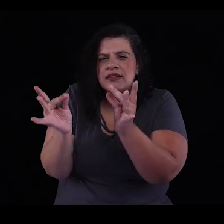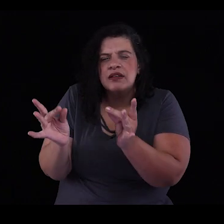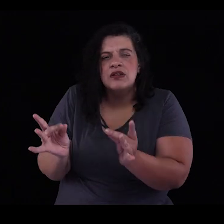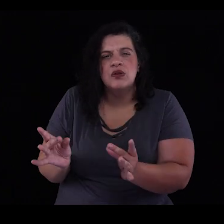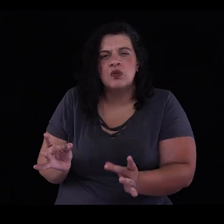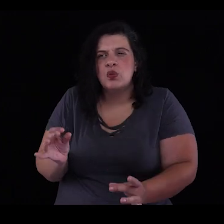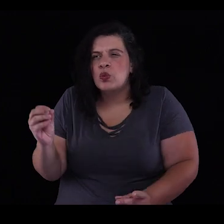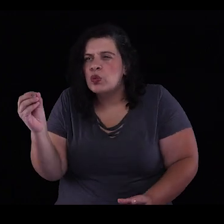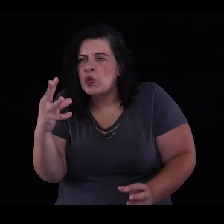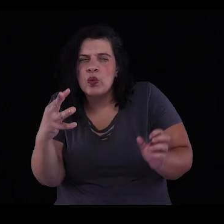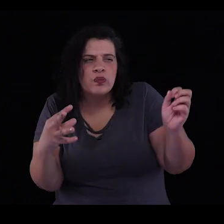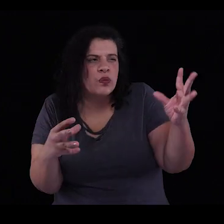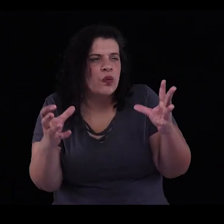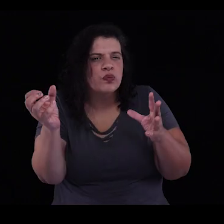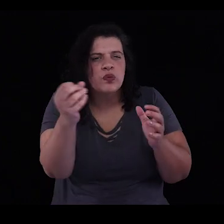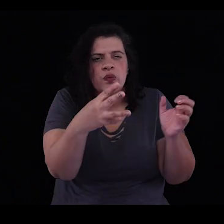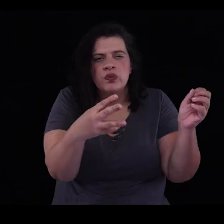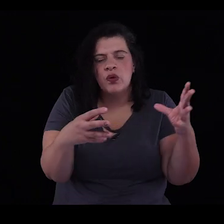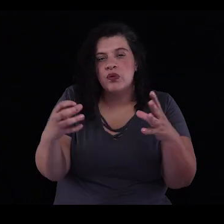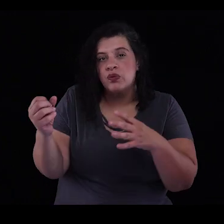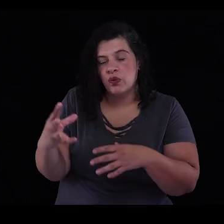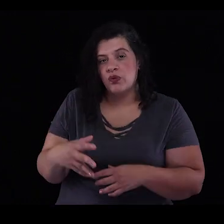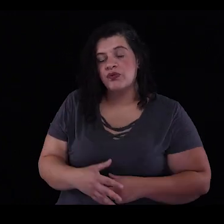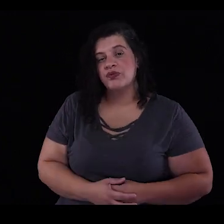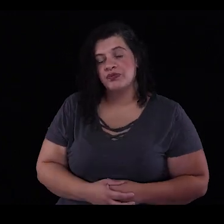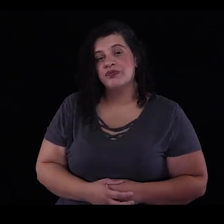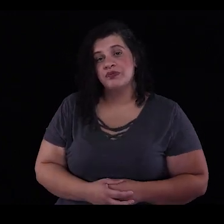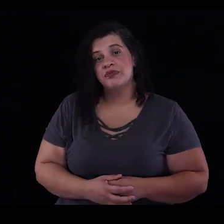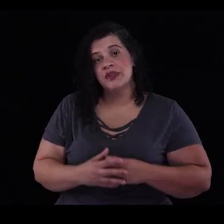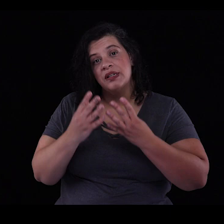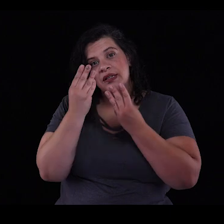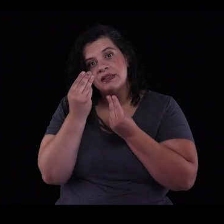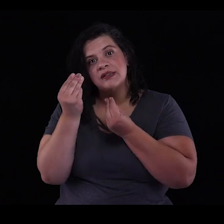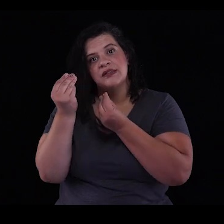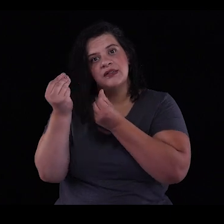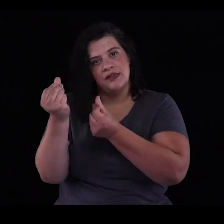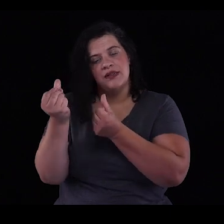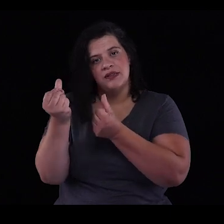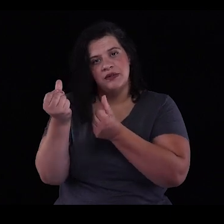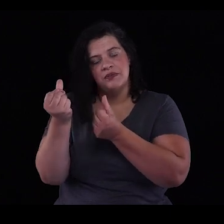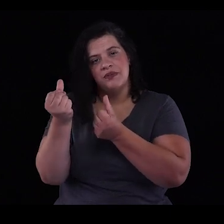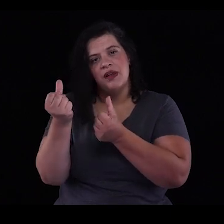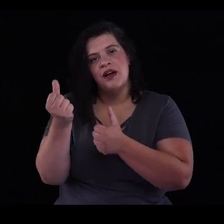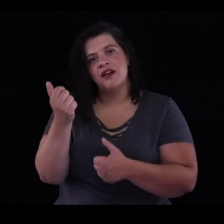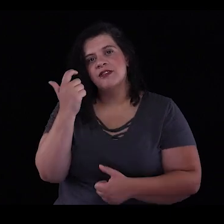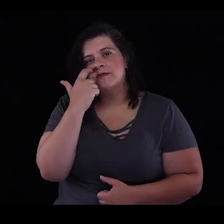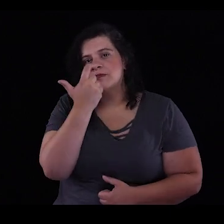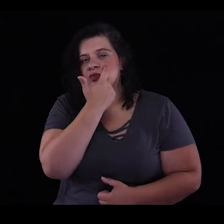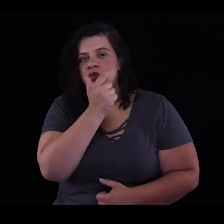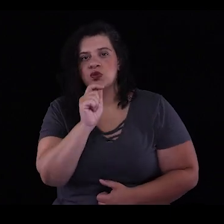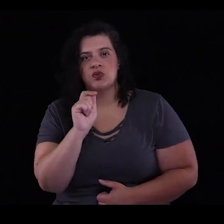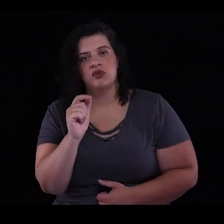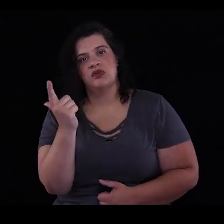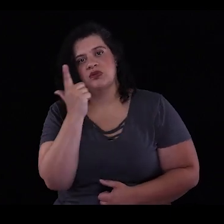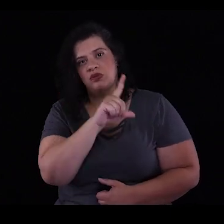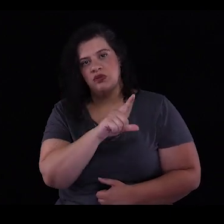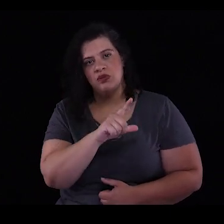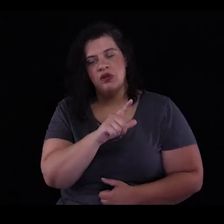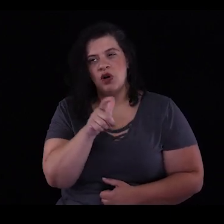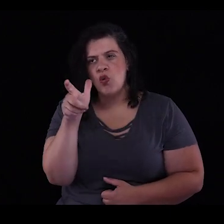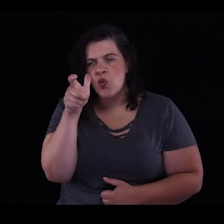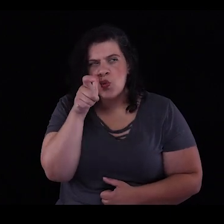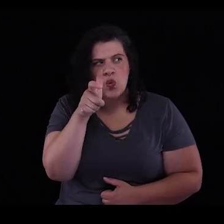detalhes, coisas não óbvias. Um pouco de sensibilidade, tipo de sensibilidade de quem